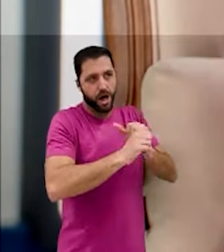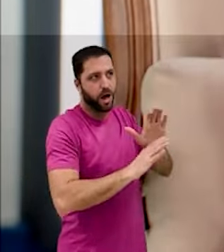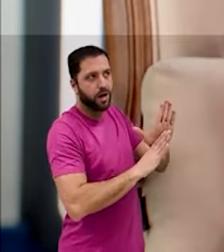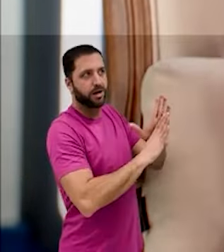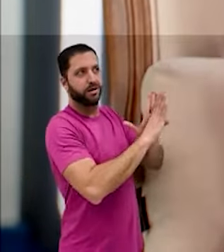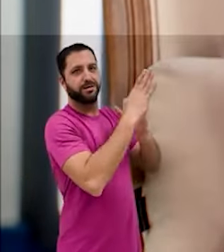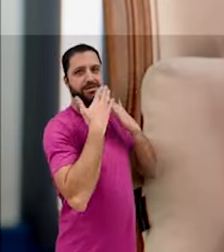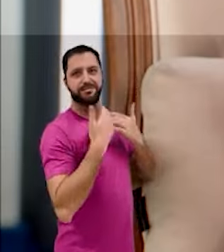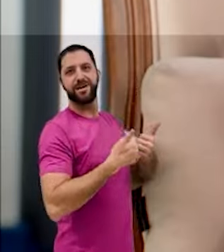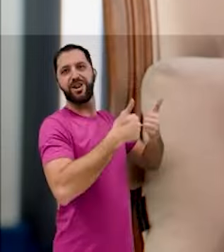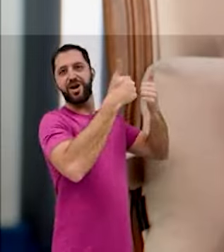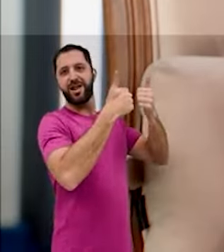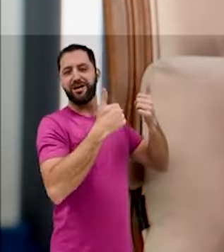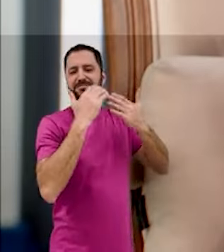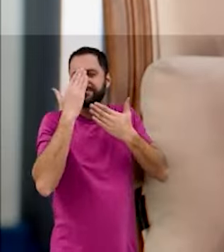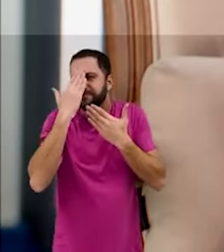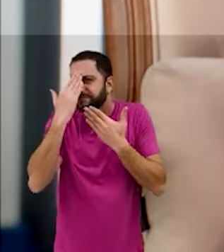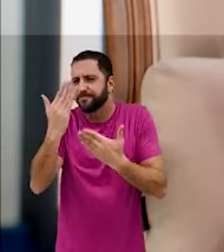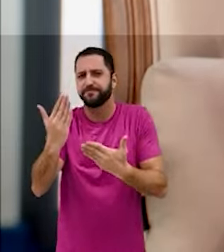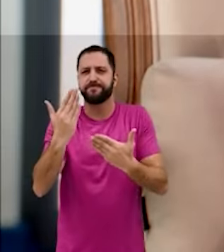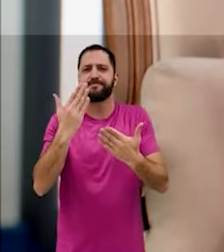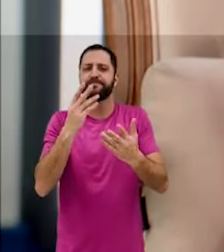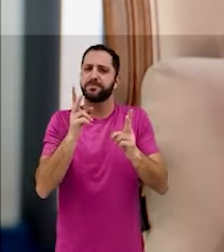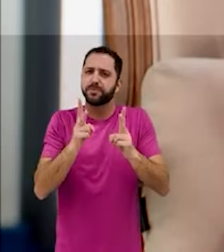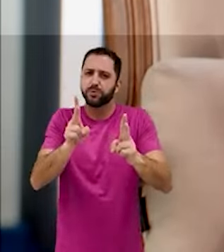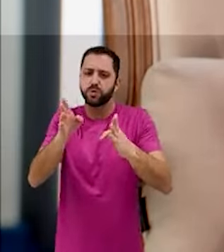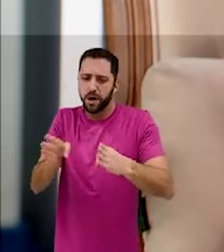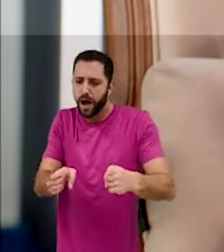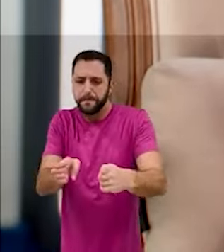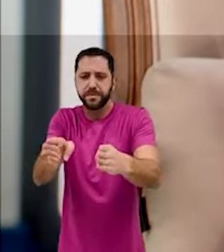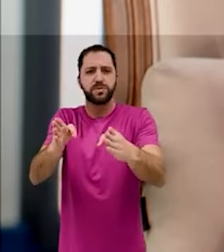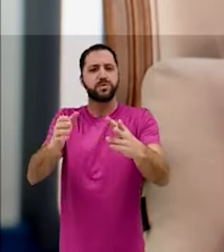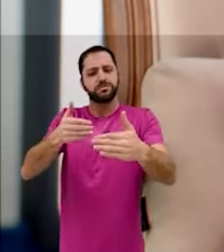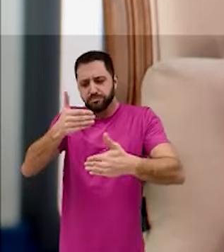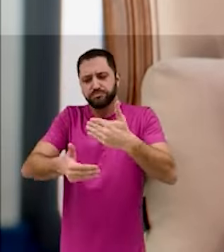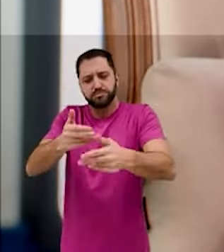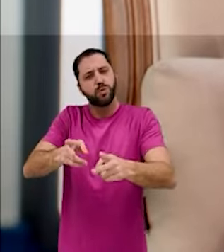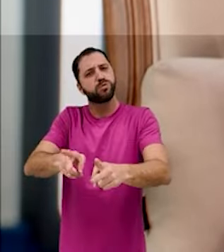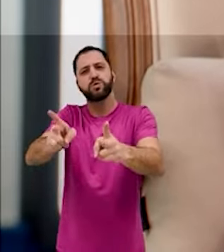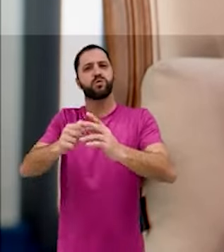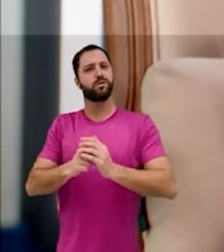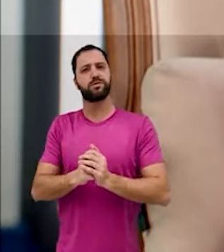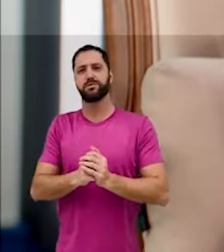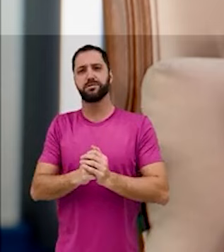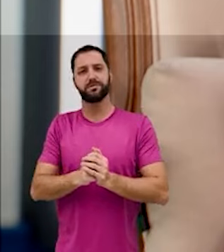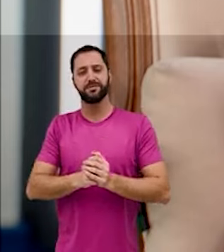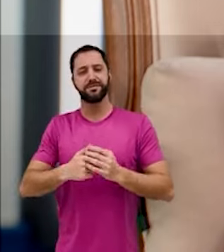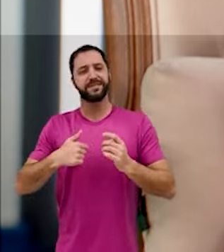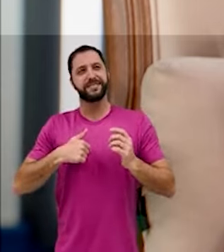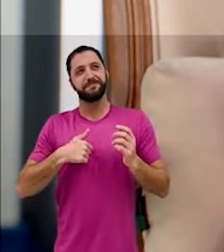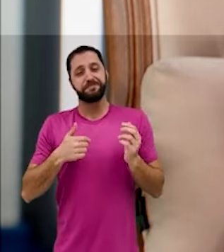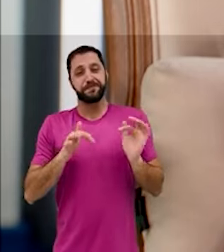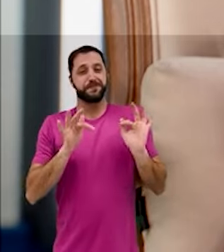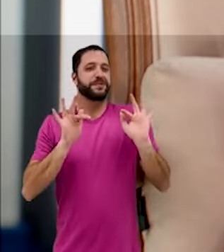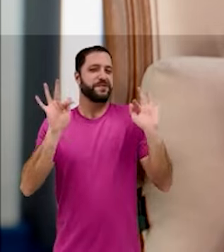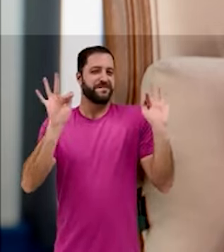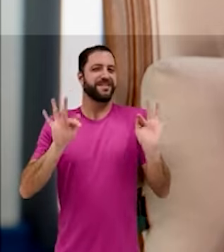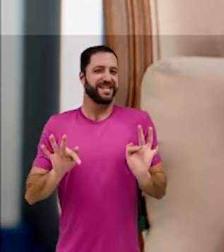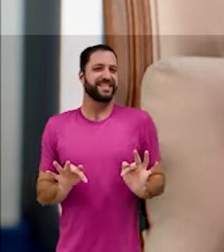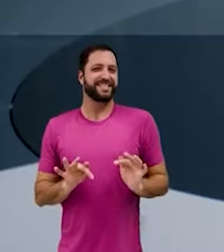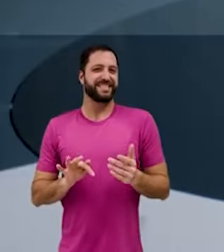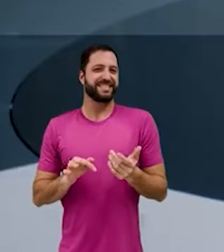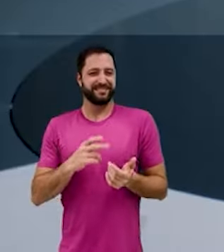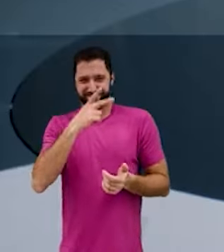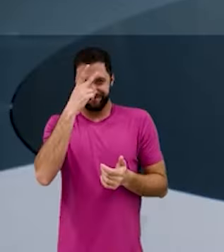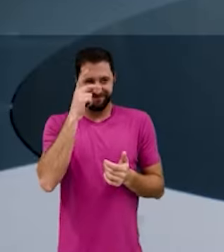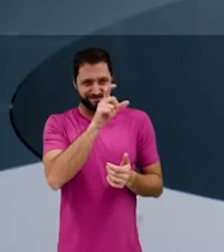Então, agradeça, segue o seu caminho, olha para frente e vai, ação. E eu fico muito feliz de ver